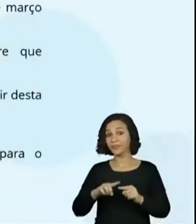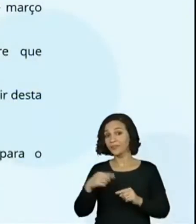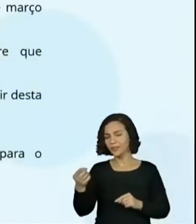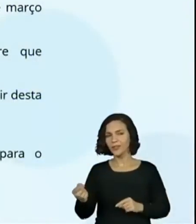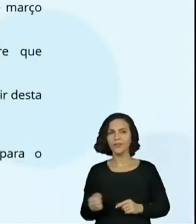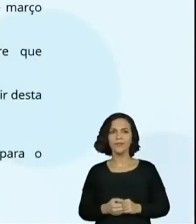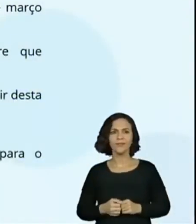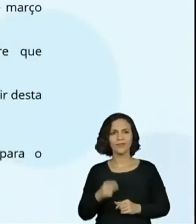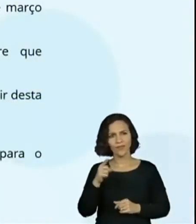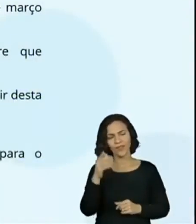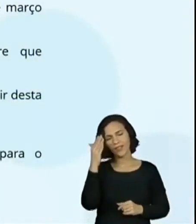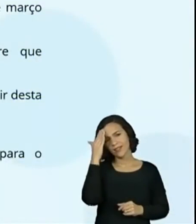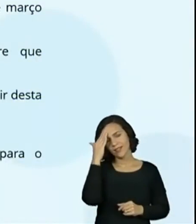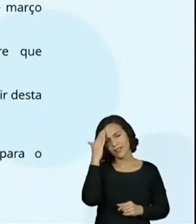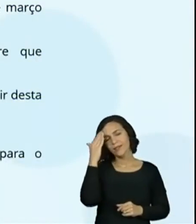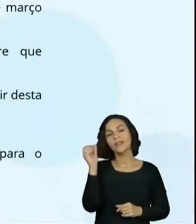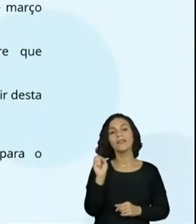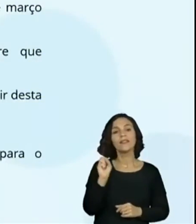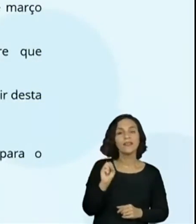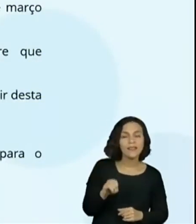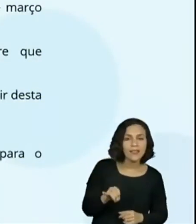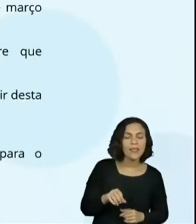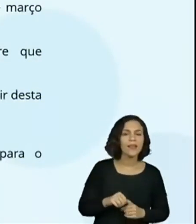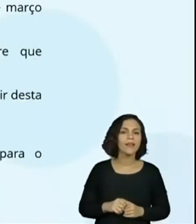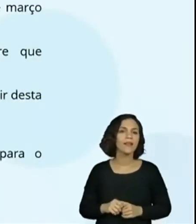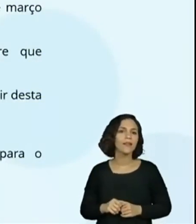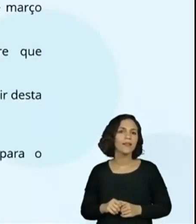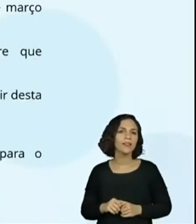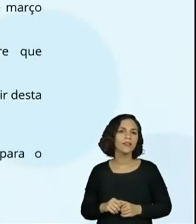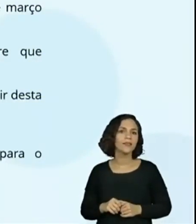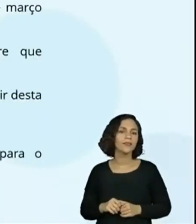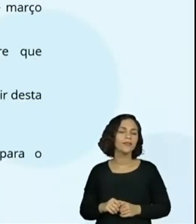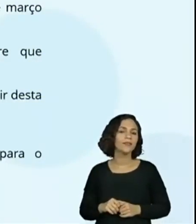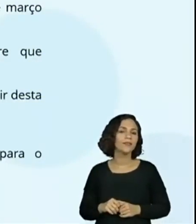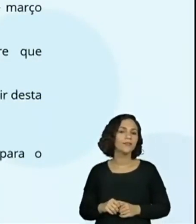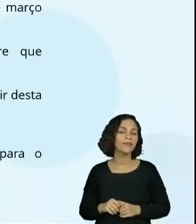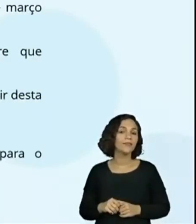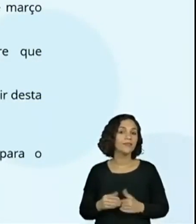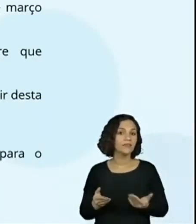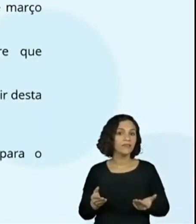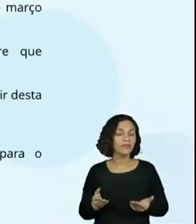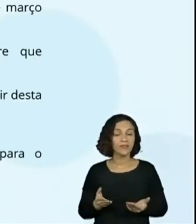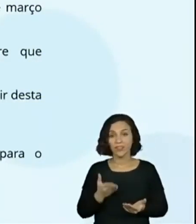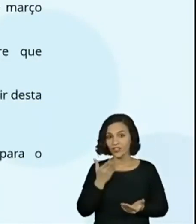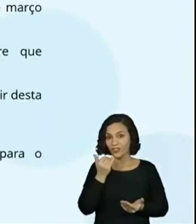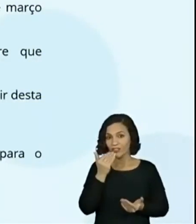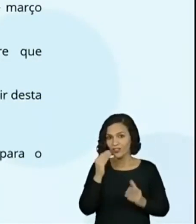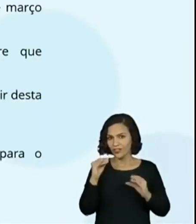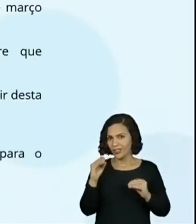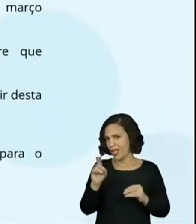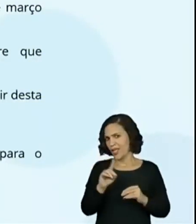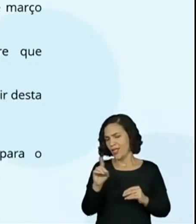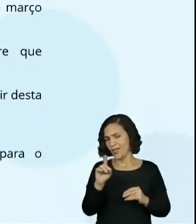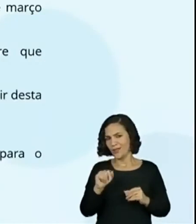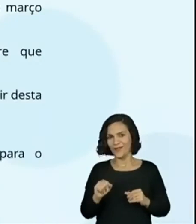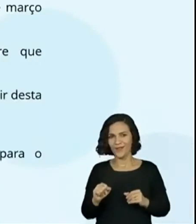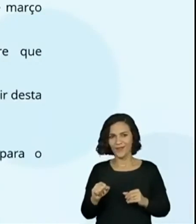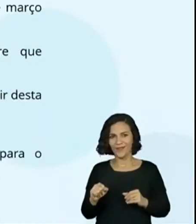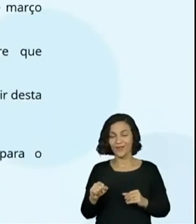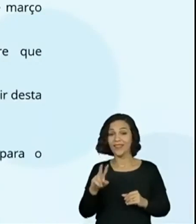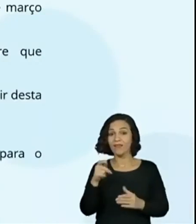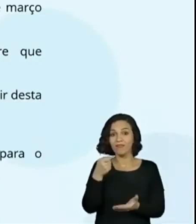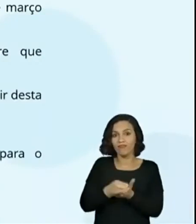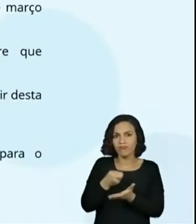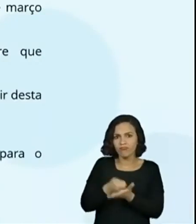Próxima. Vocês sabem se... Se... Jantarão? Não, né? Se